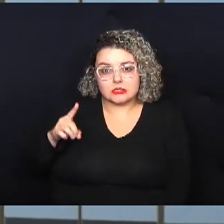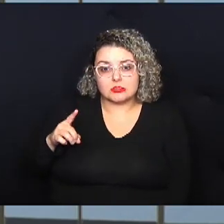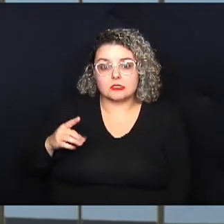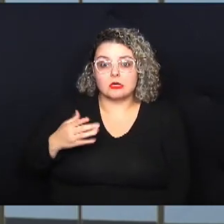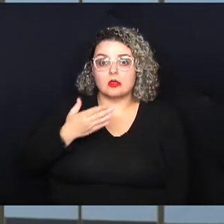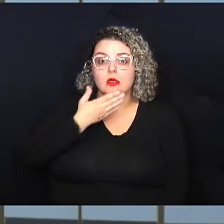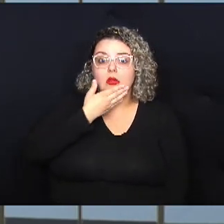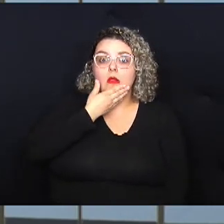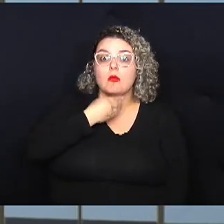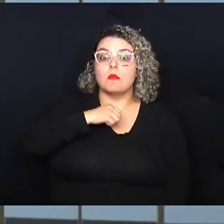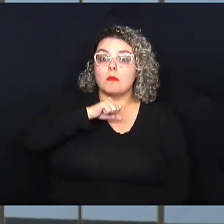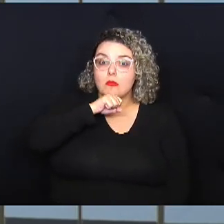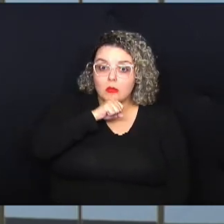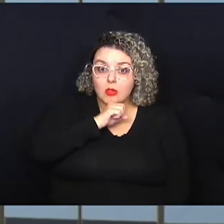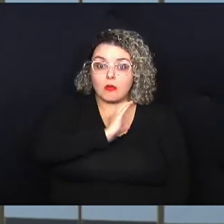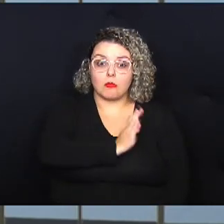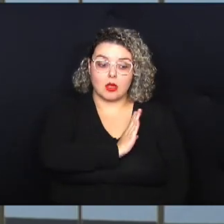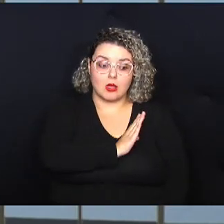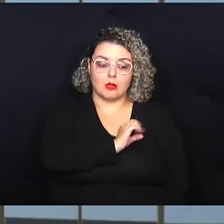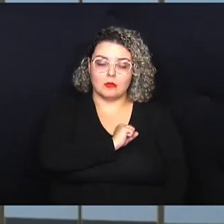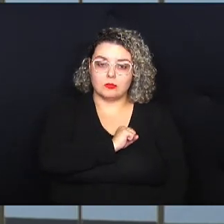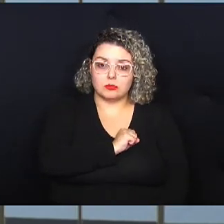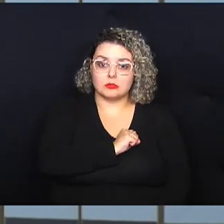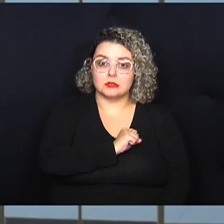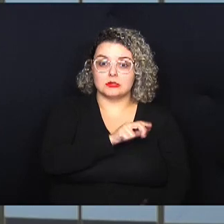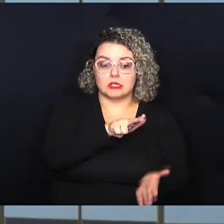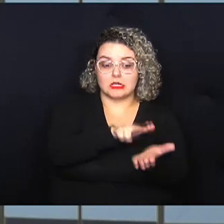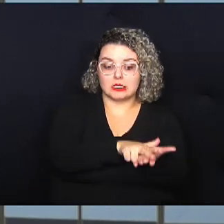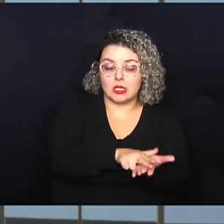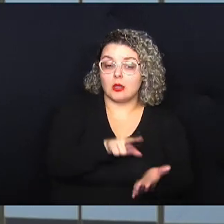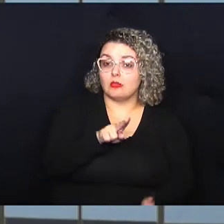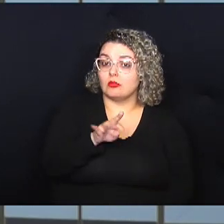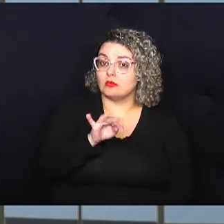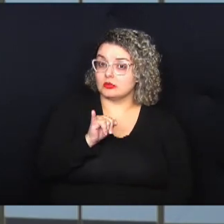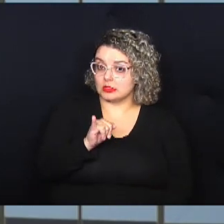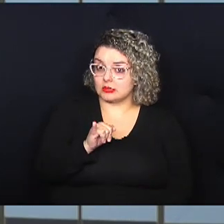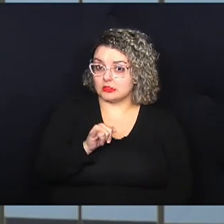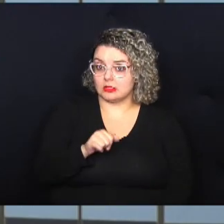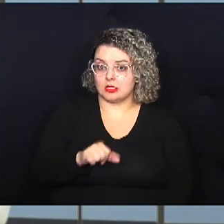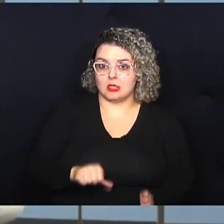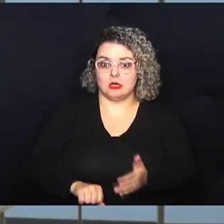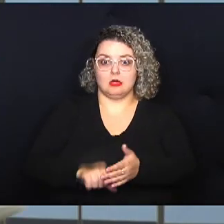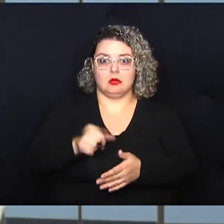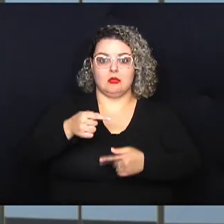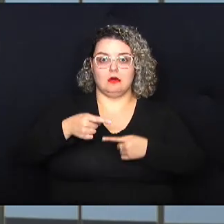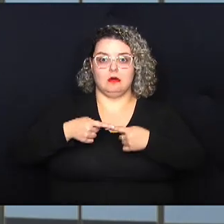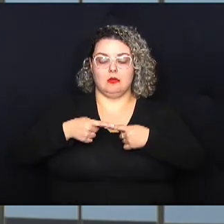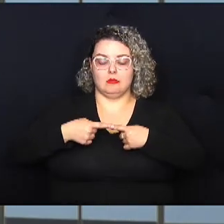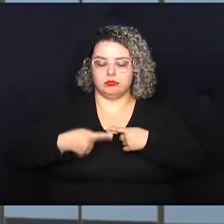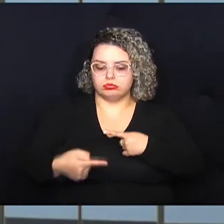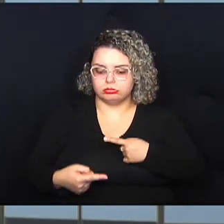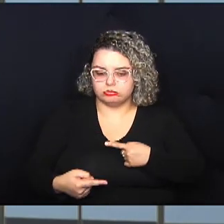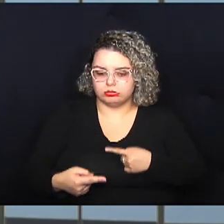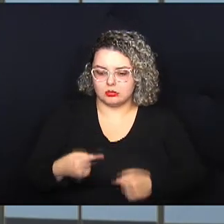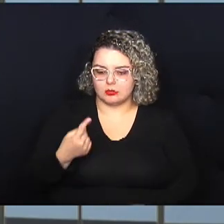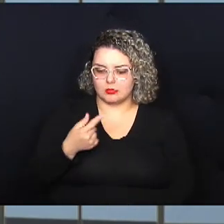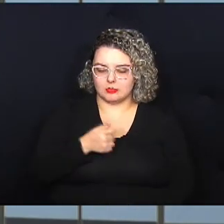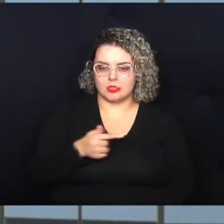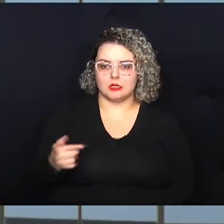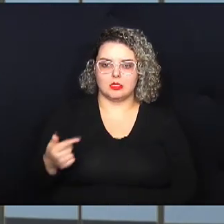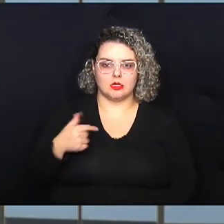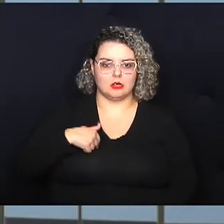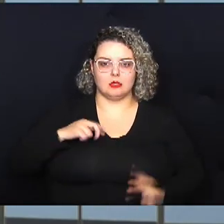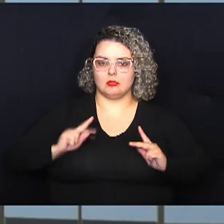está na UTI ainda. Olha só. Então, assim, a primeira semana eu me dei, tipo, não, eu sou humana. Claro.